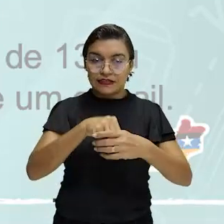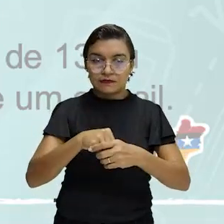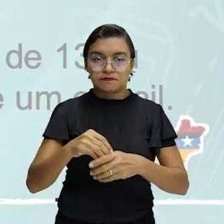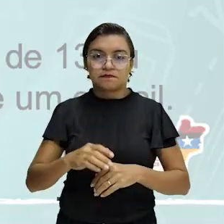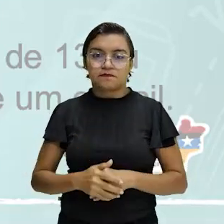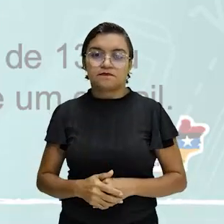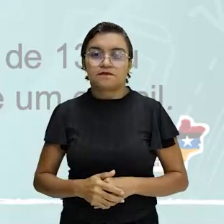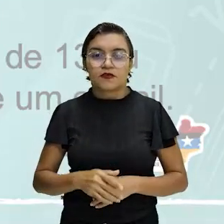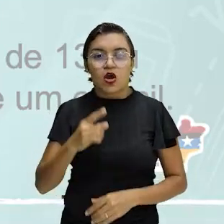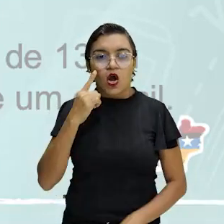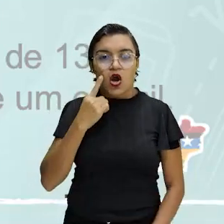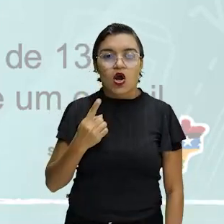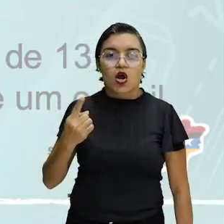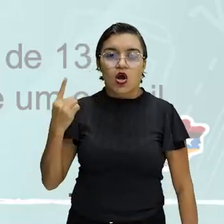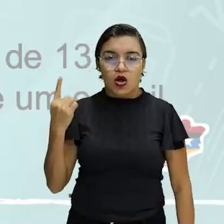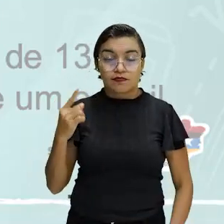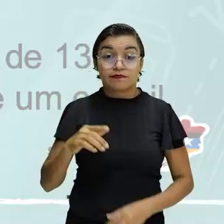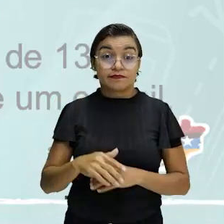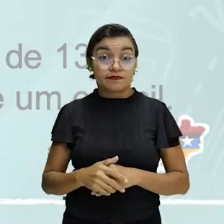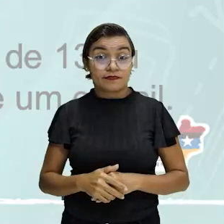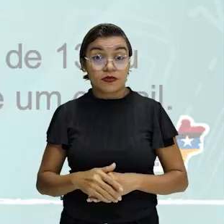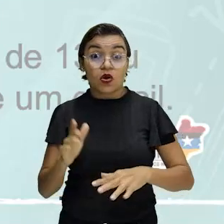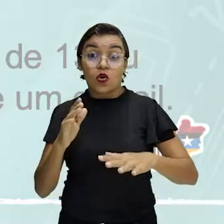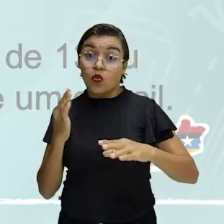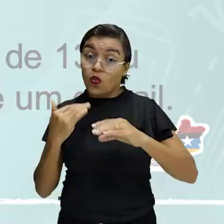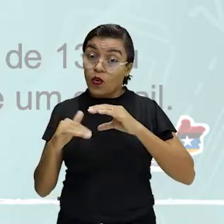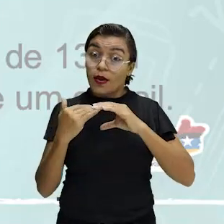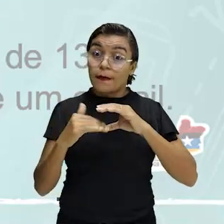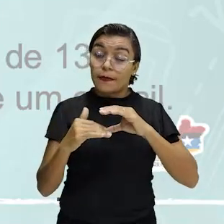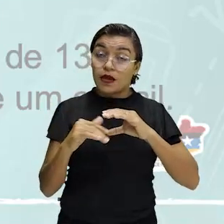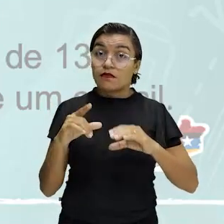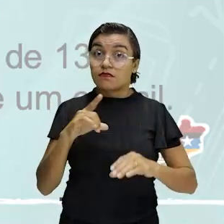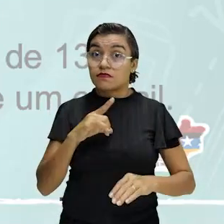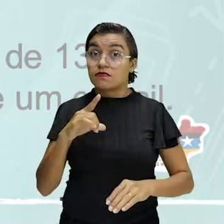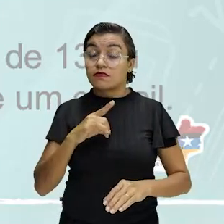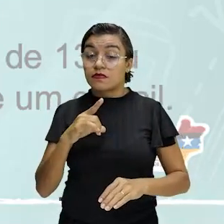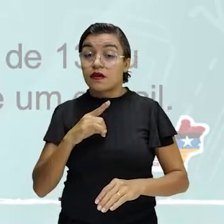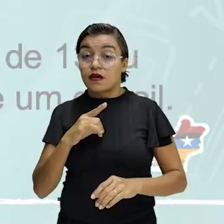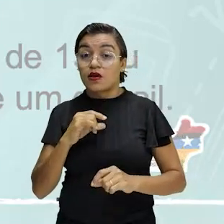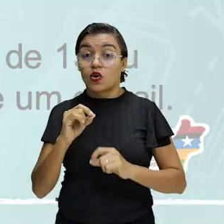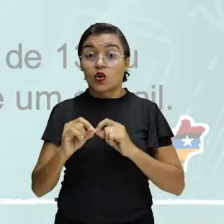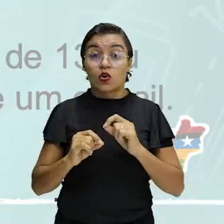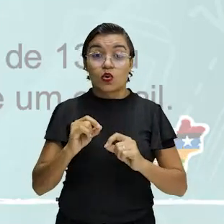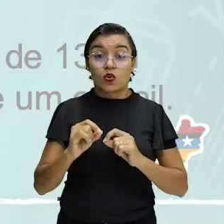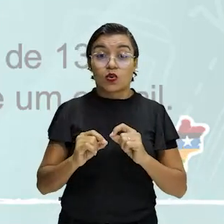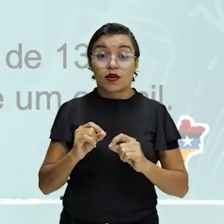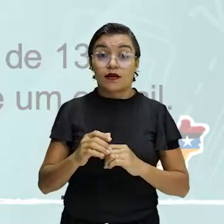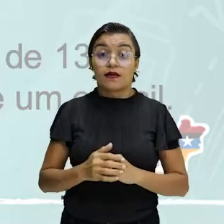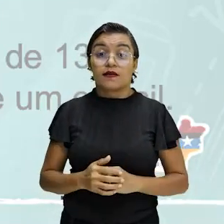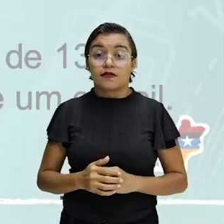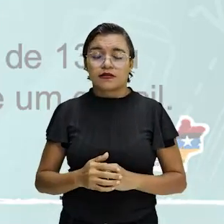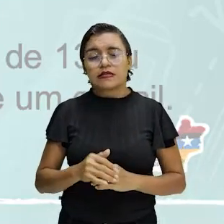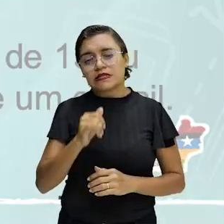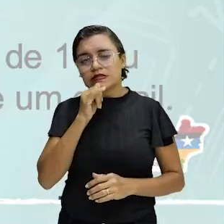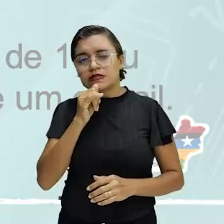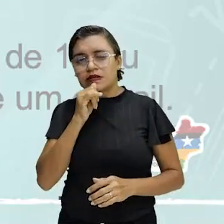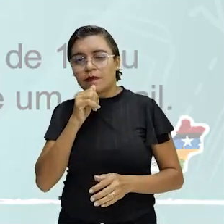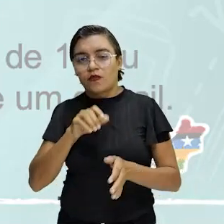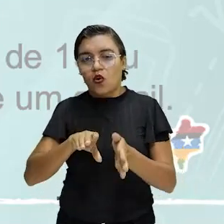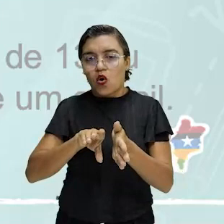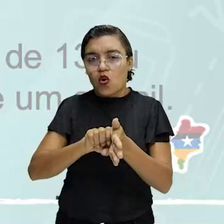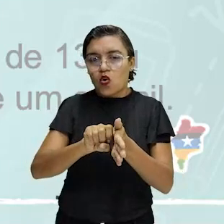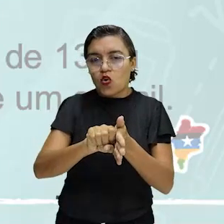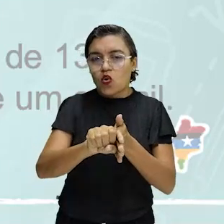assim como as outras ferramentas na internet, possui uma política de restrição. As contas do Google, o mecanismo base do